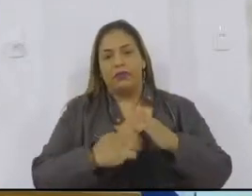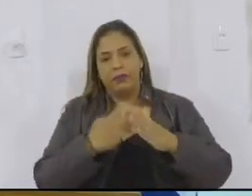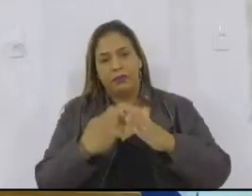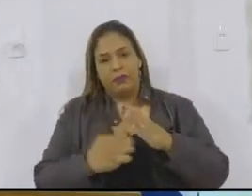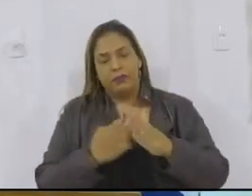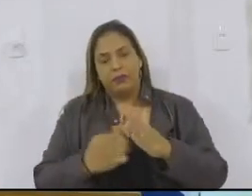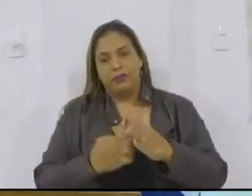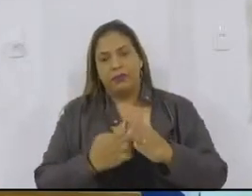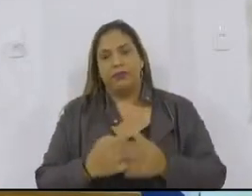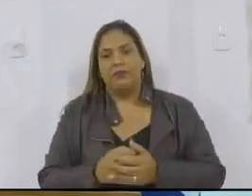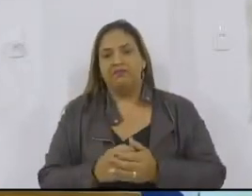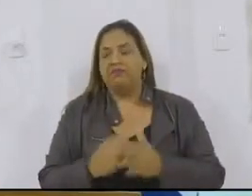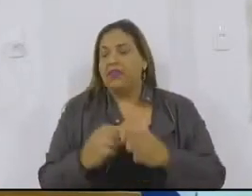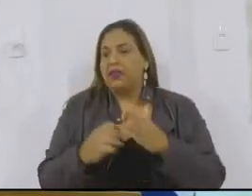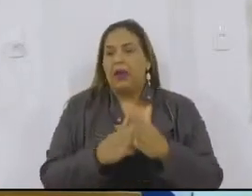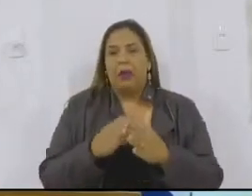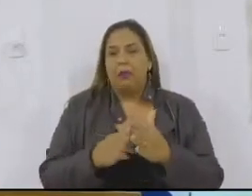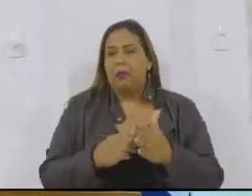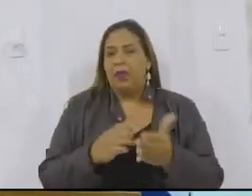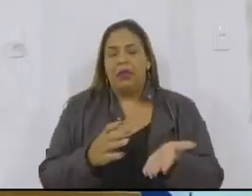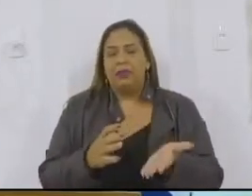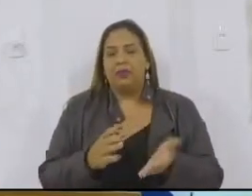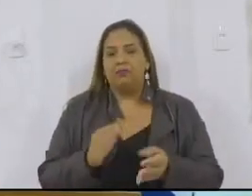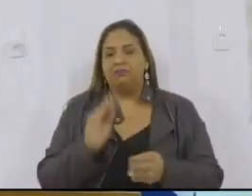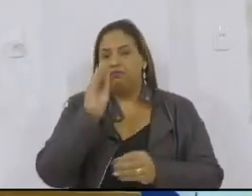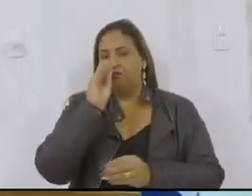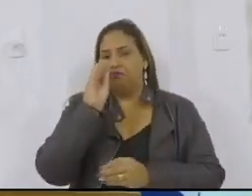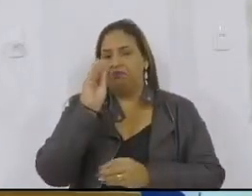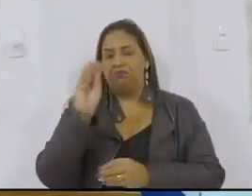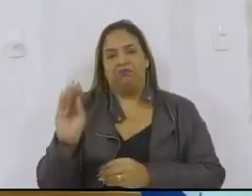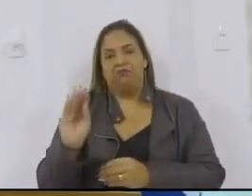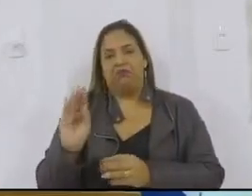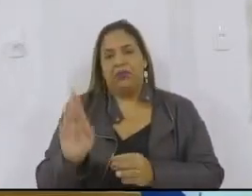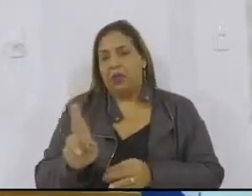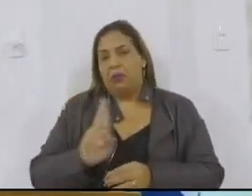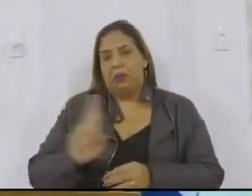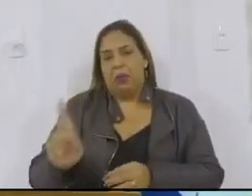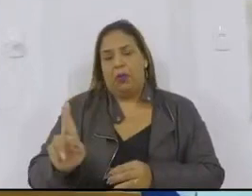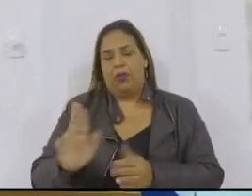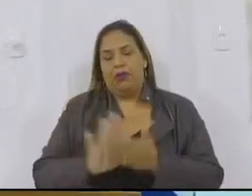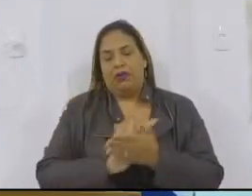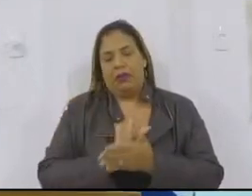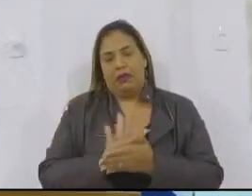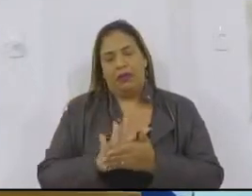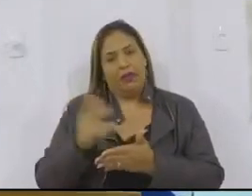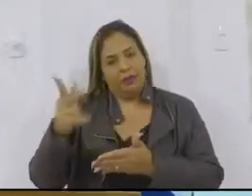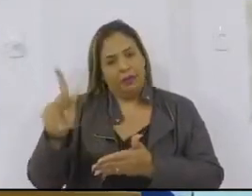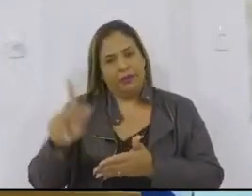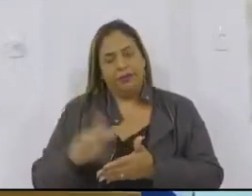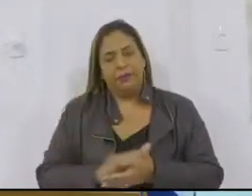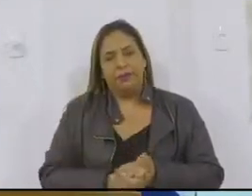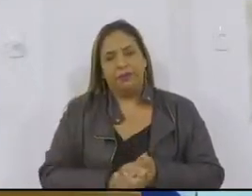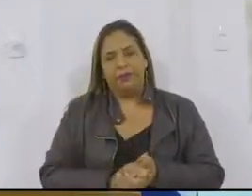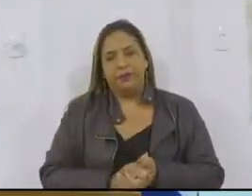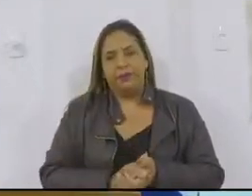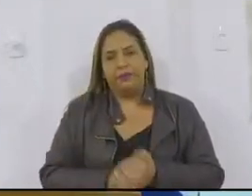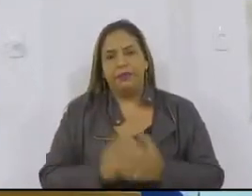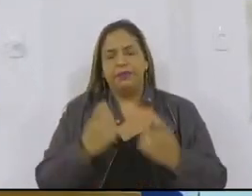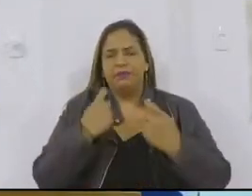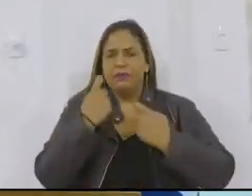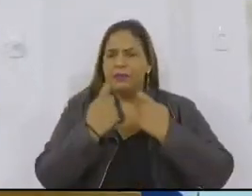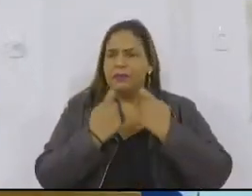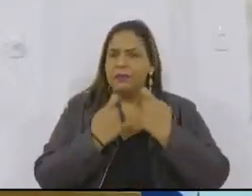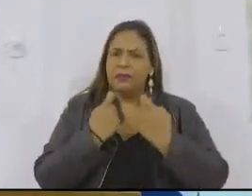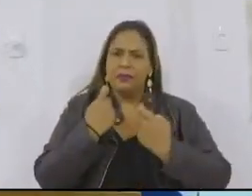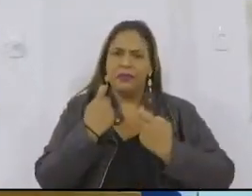E a empresa não respondeu, pelo menos não chegou ao nosso gabinete. E é preocupante,